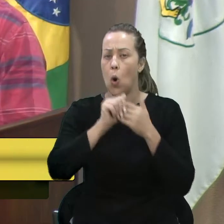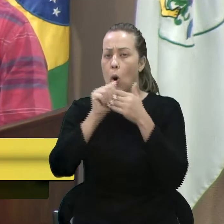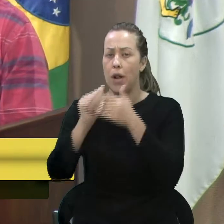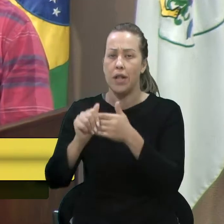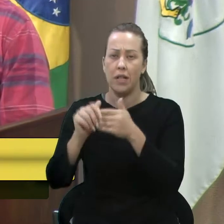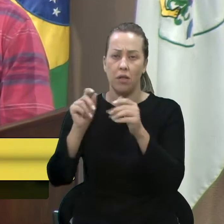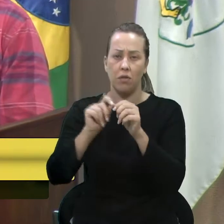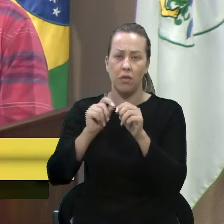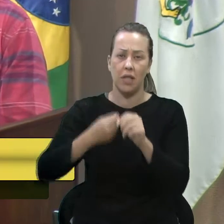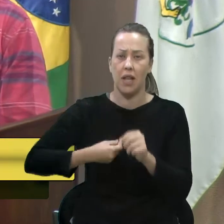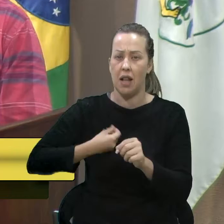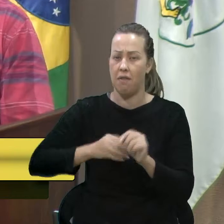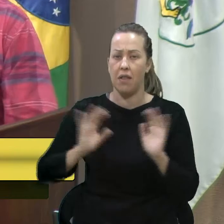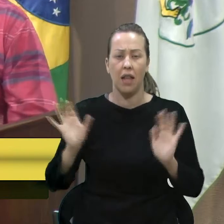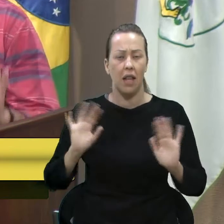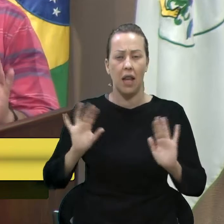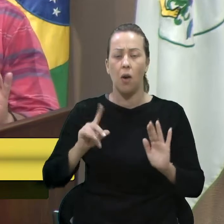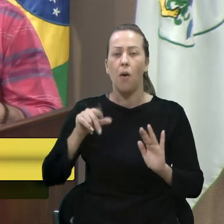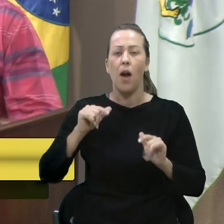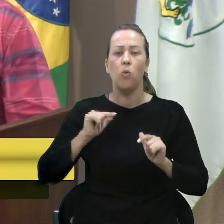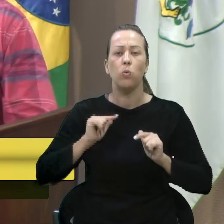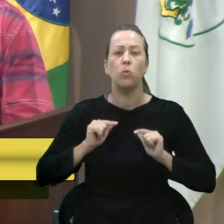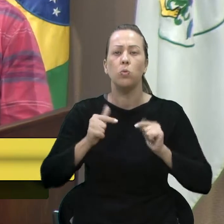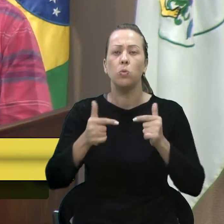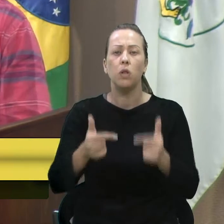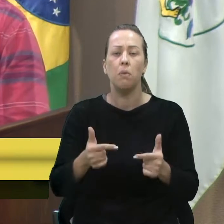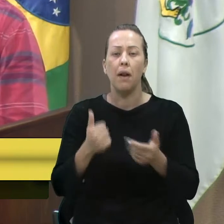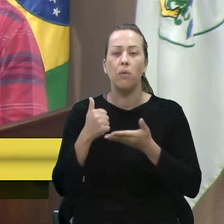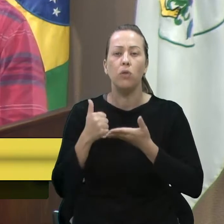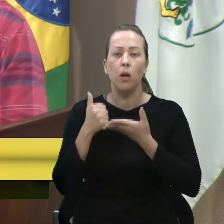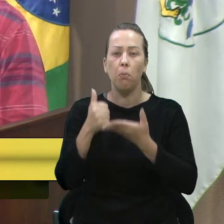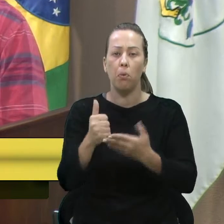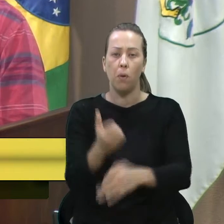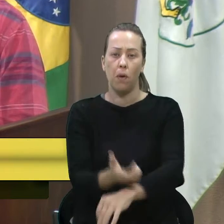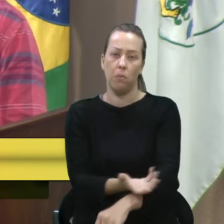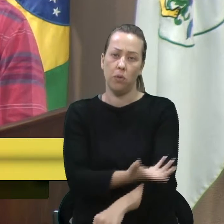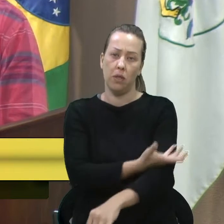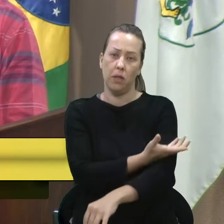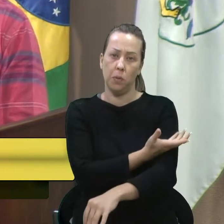vida. É um serviço de apoio emocional.